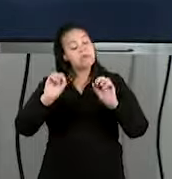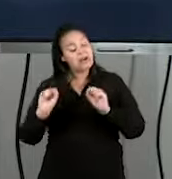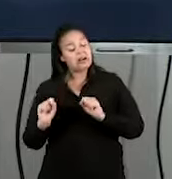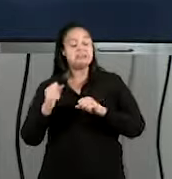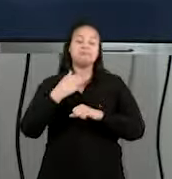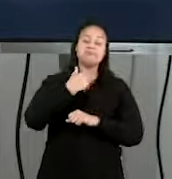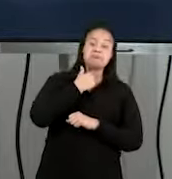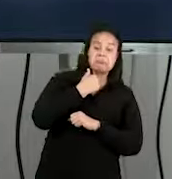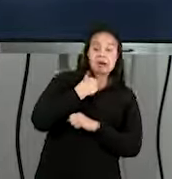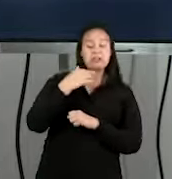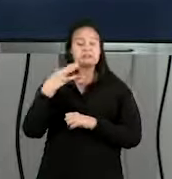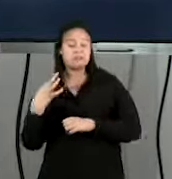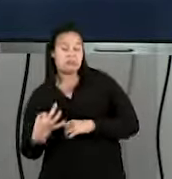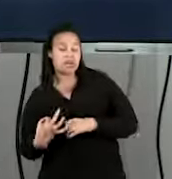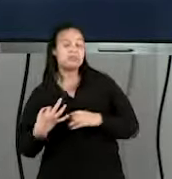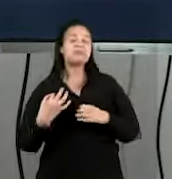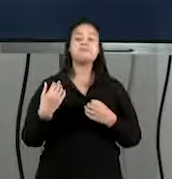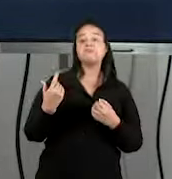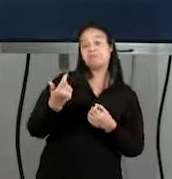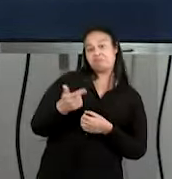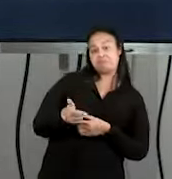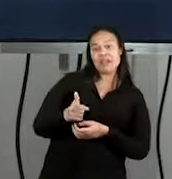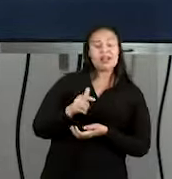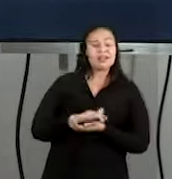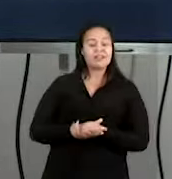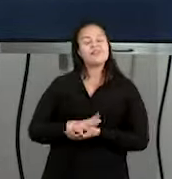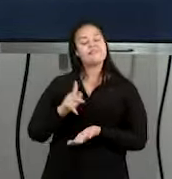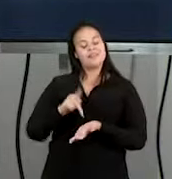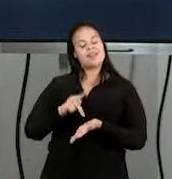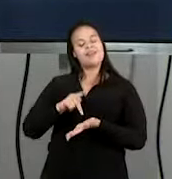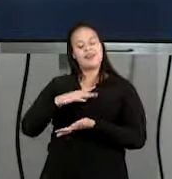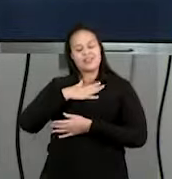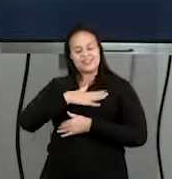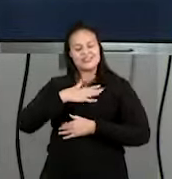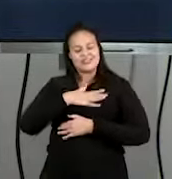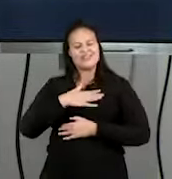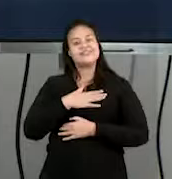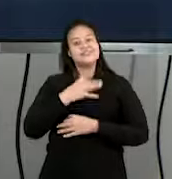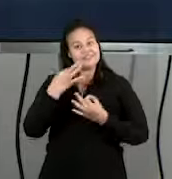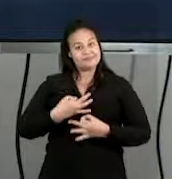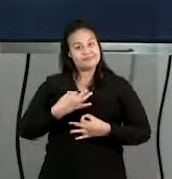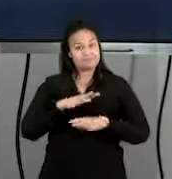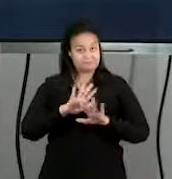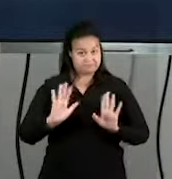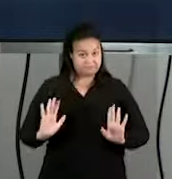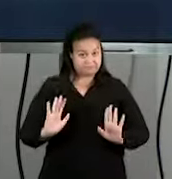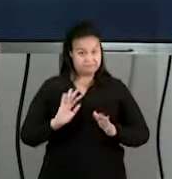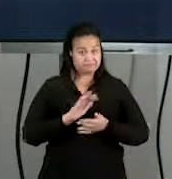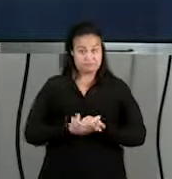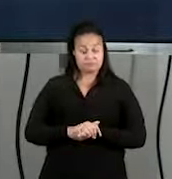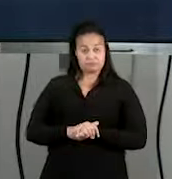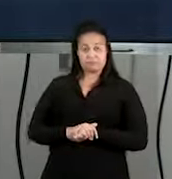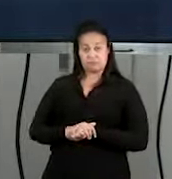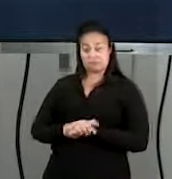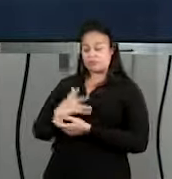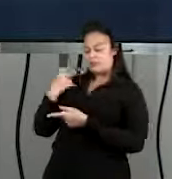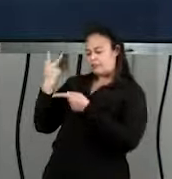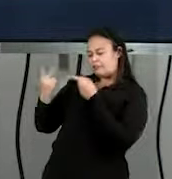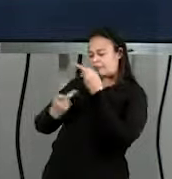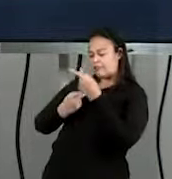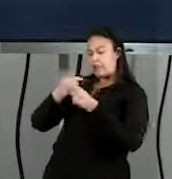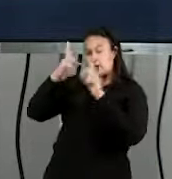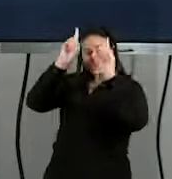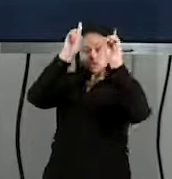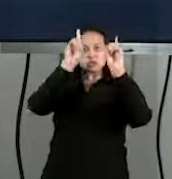dar certo, mas você gostaria que fosse verdade e que desse certo. Pois bem, a Declaração dos